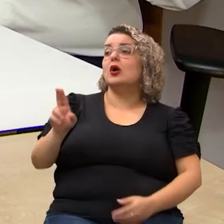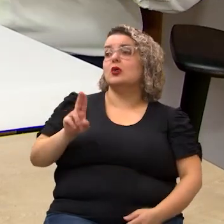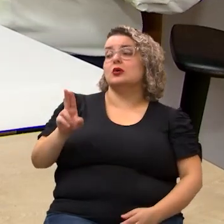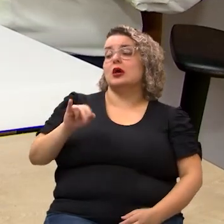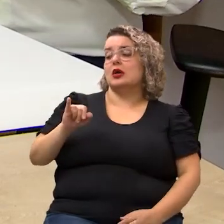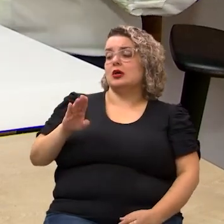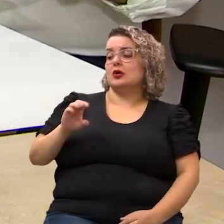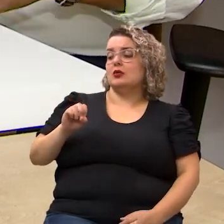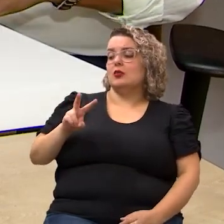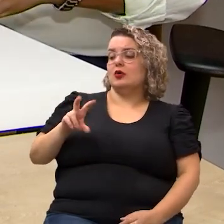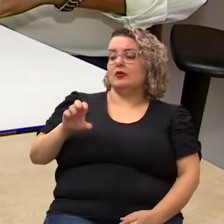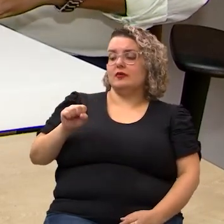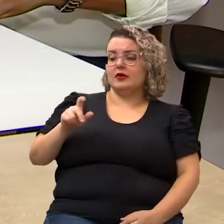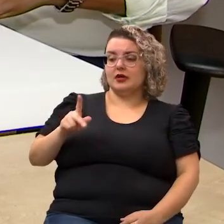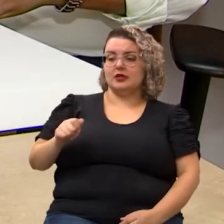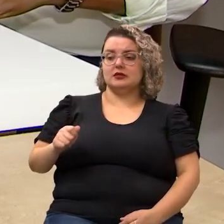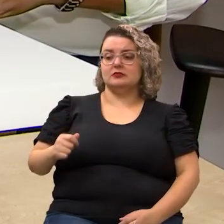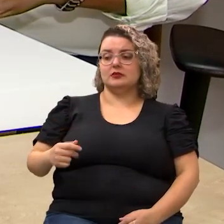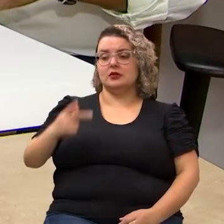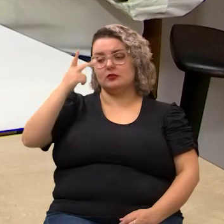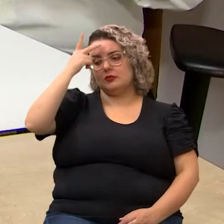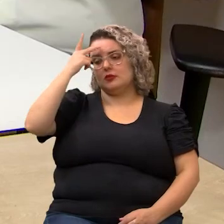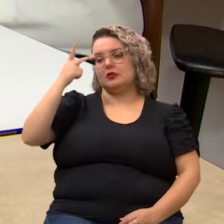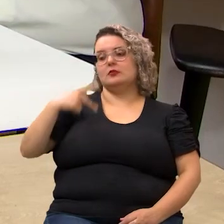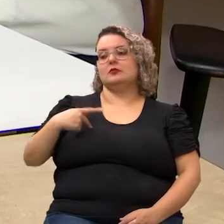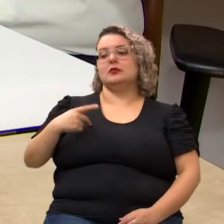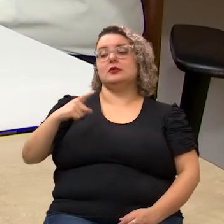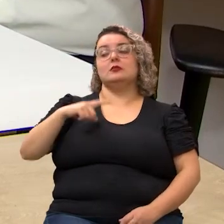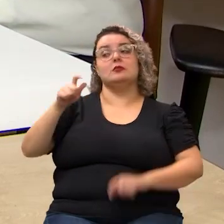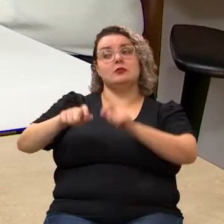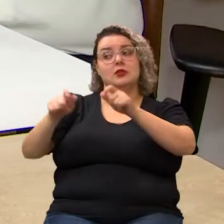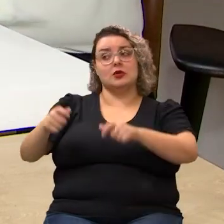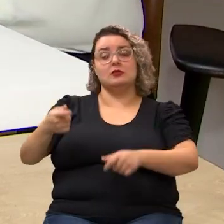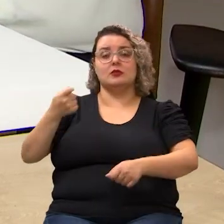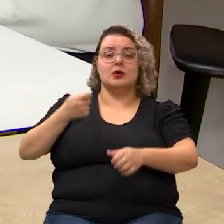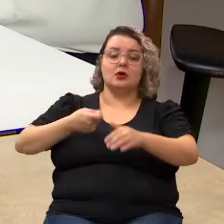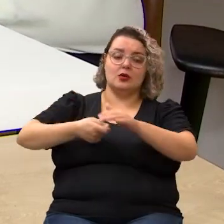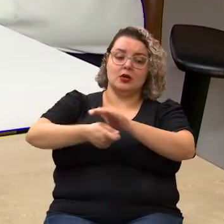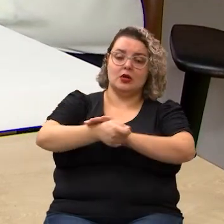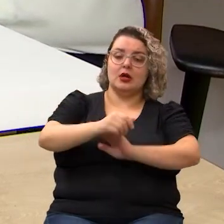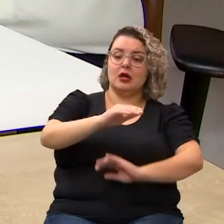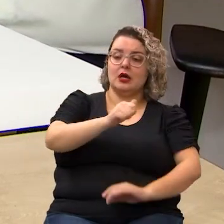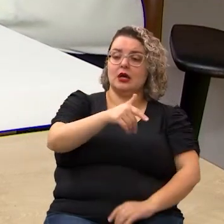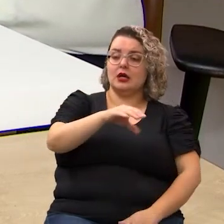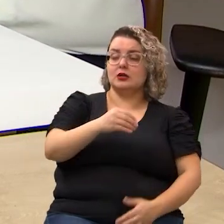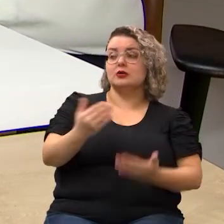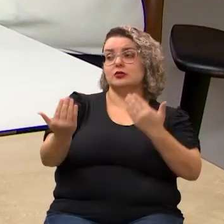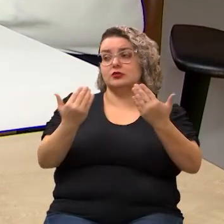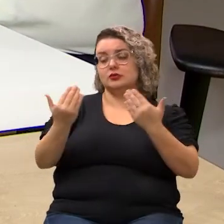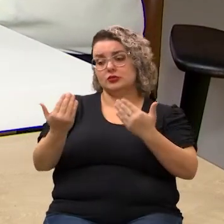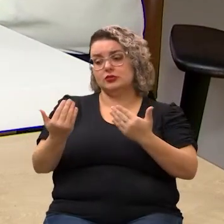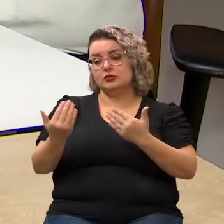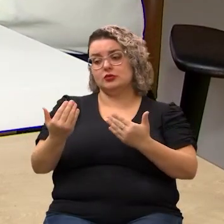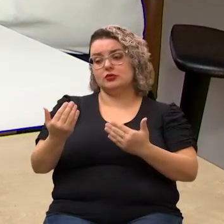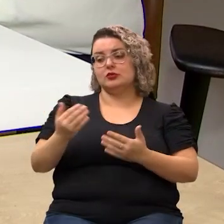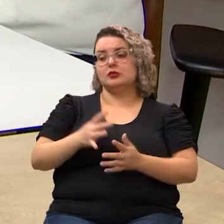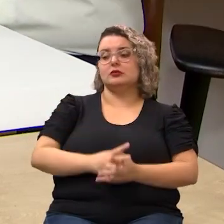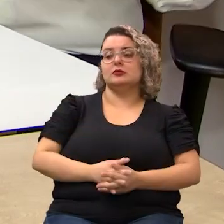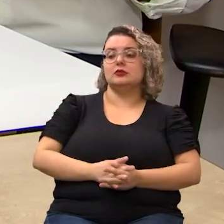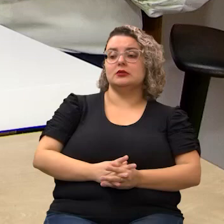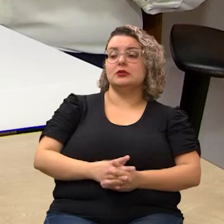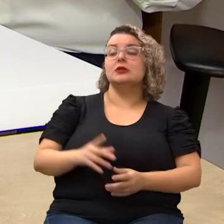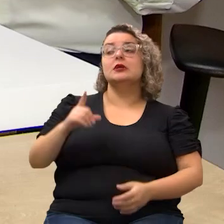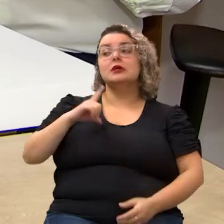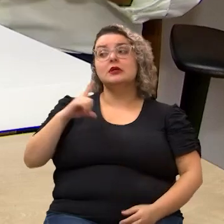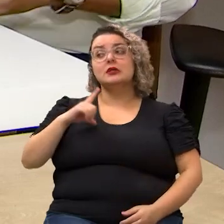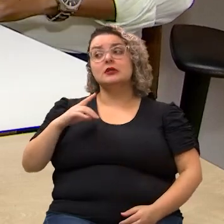Usar o Ibovespa a seu favor, né? Tem pessoas que investem direto em ações e comparam o rendimento das ações ao índice Ibovespa.